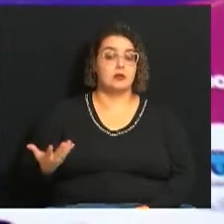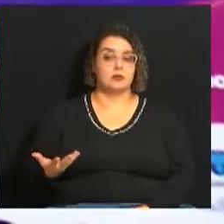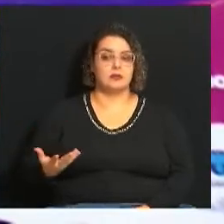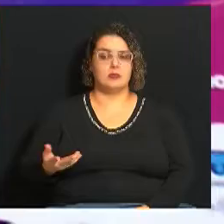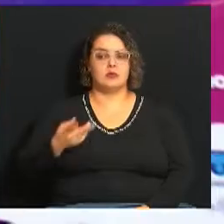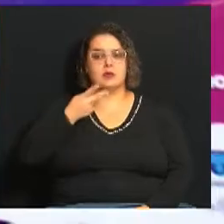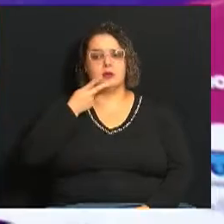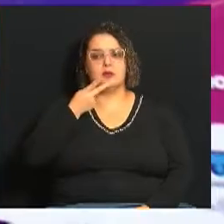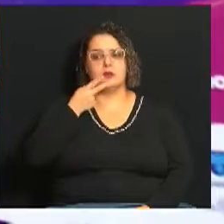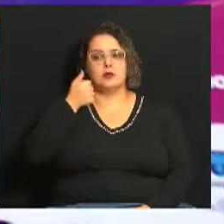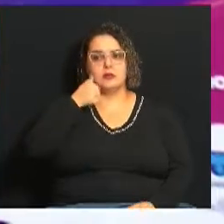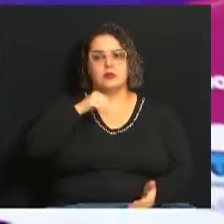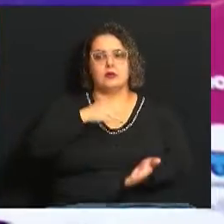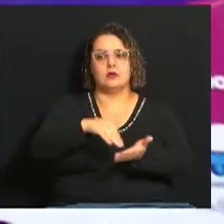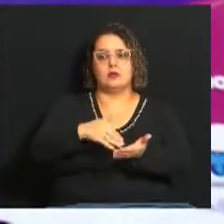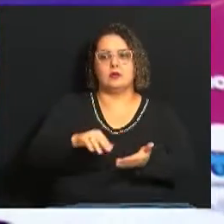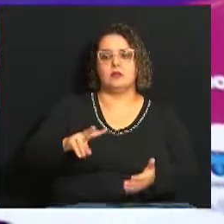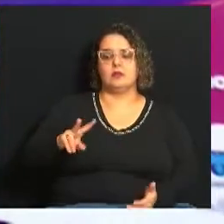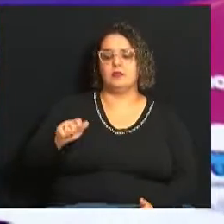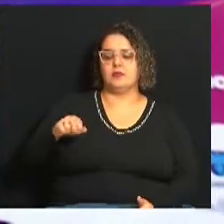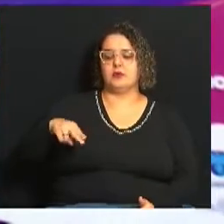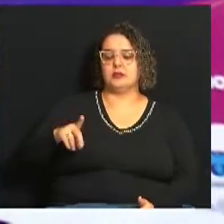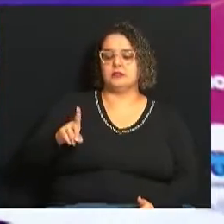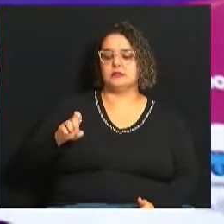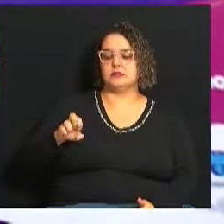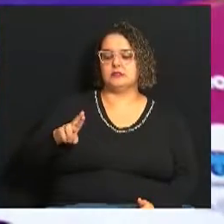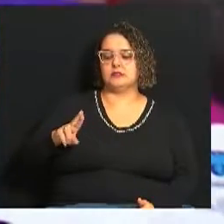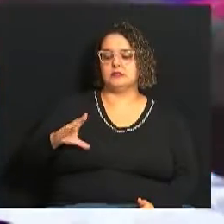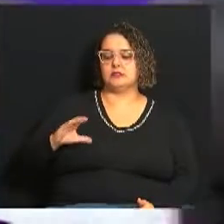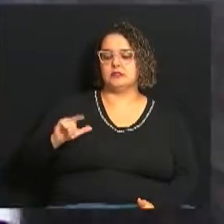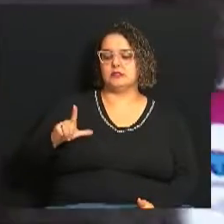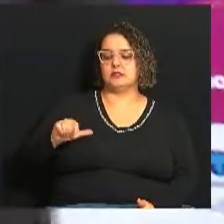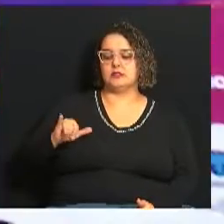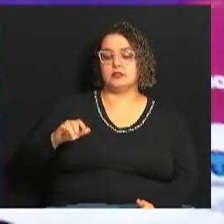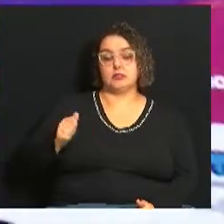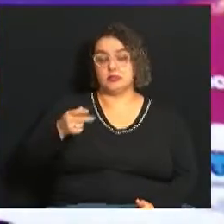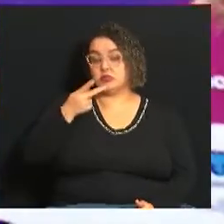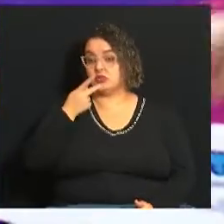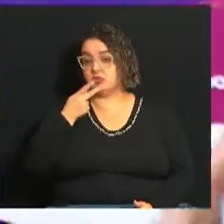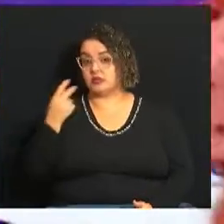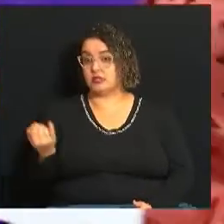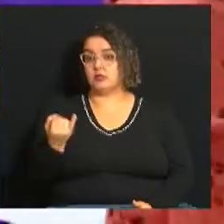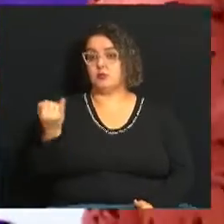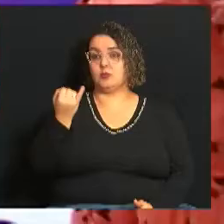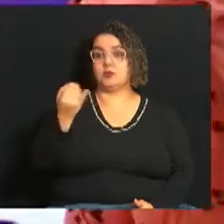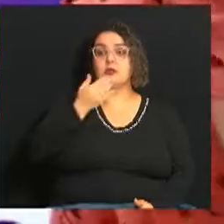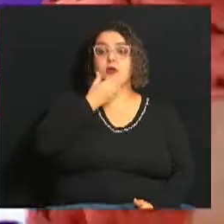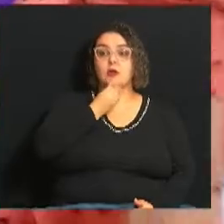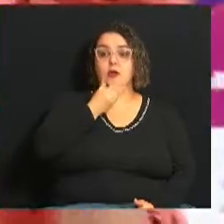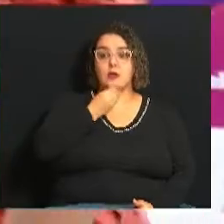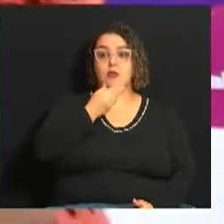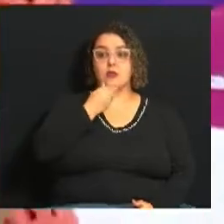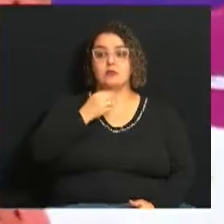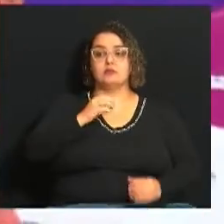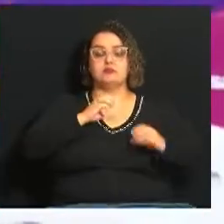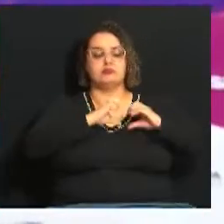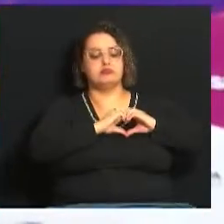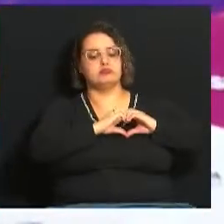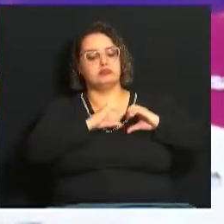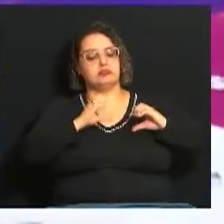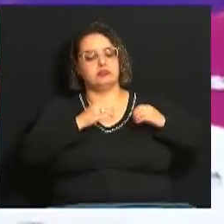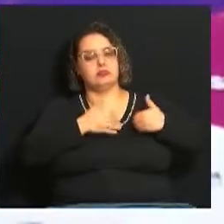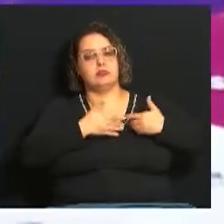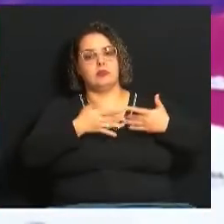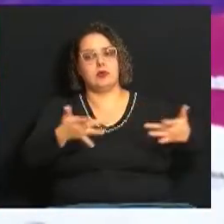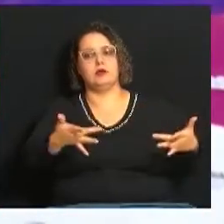secretária Vandercleia disse, a importância dos homens nessa campanha é abrir o coração e